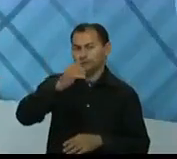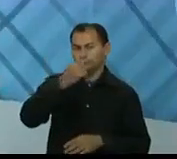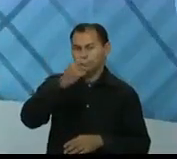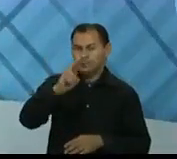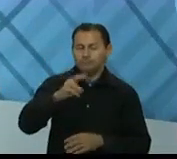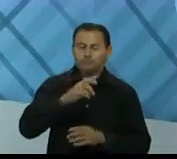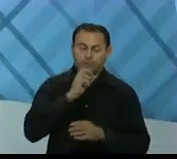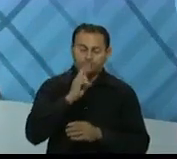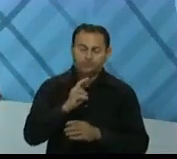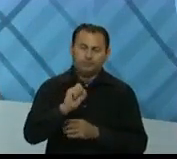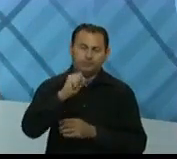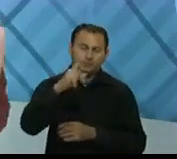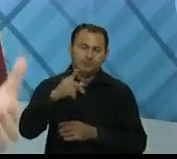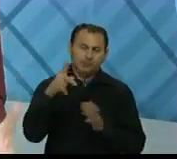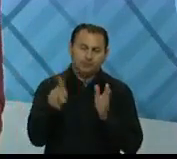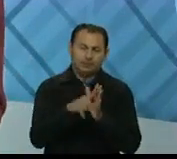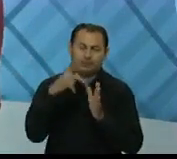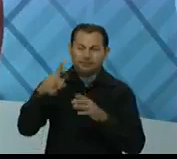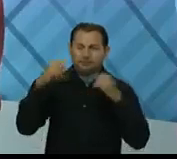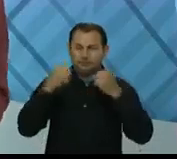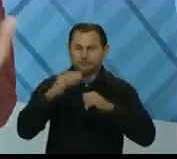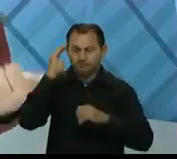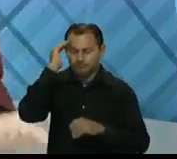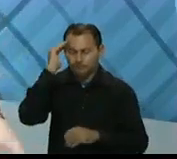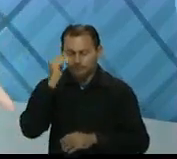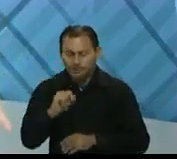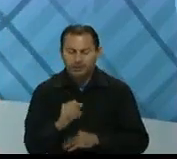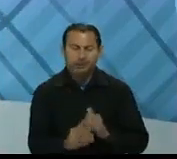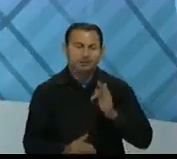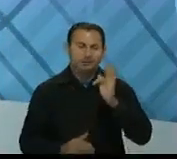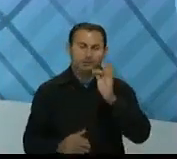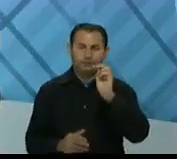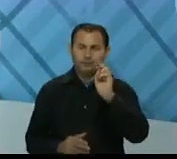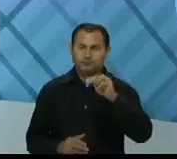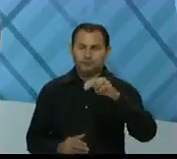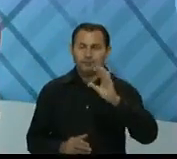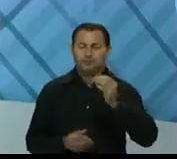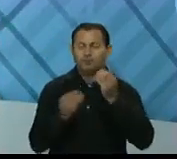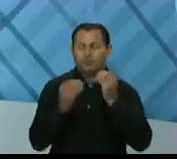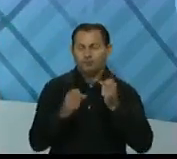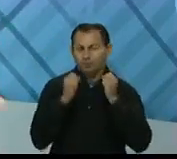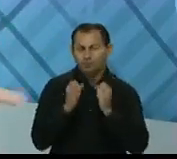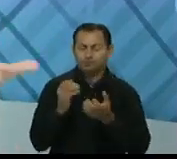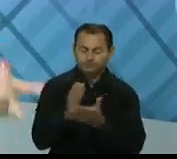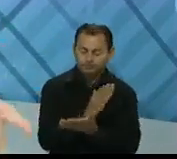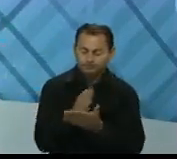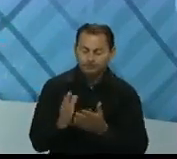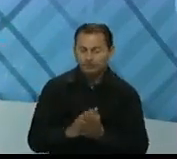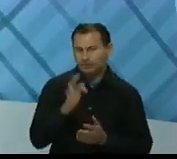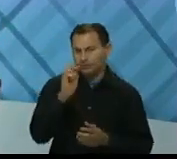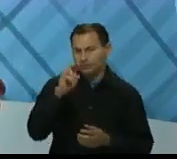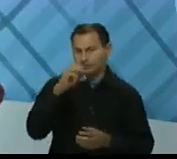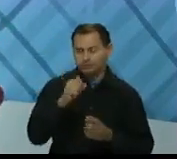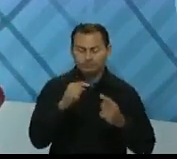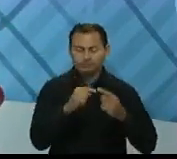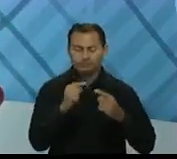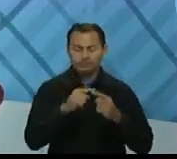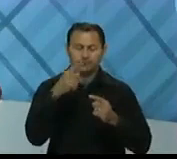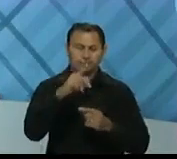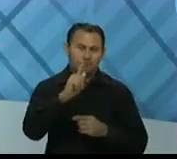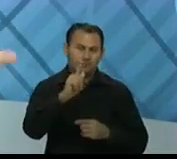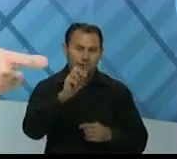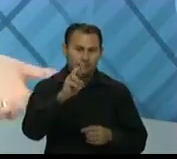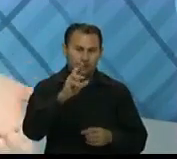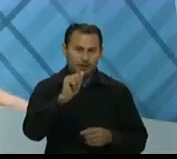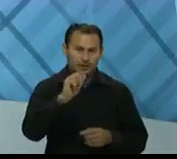resolução da situação problema dele. Então, é necessário entender o que é uma função, como nós podemos classificar uma função de acordo com o seu